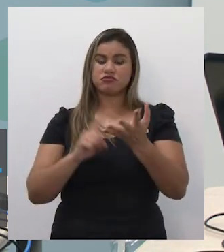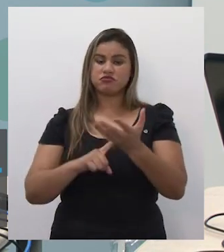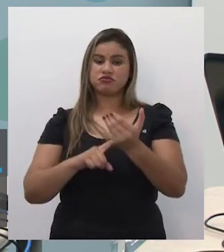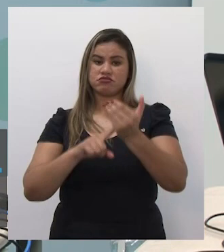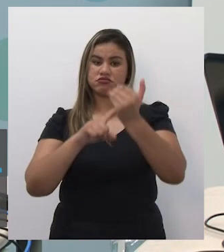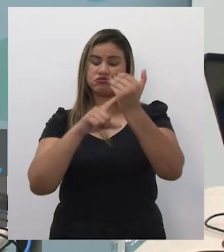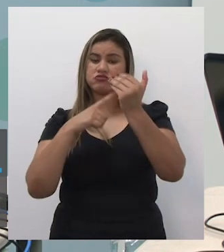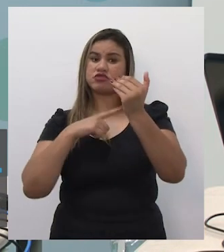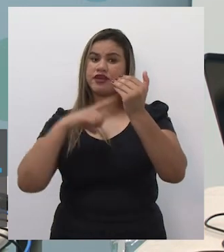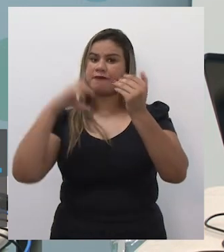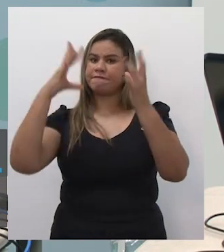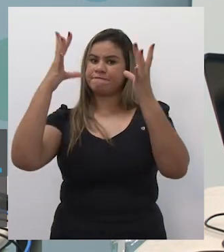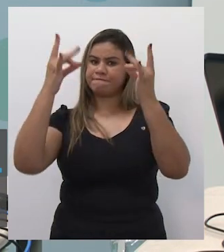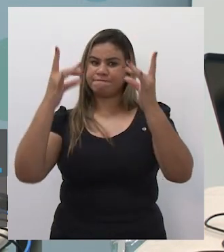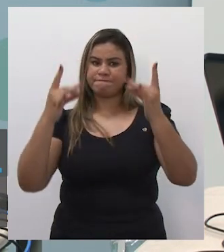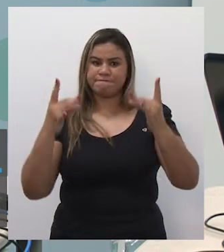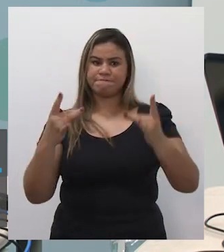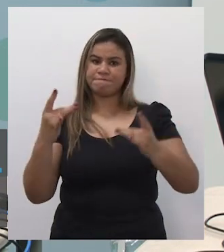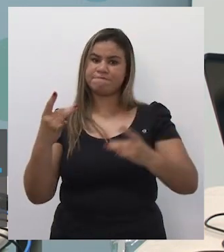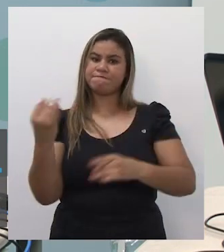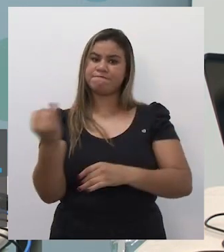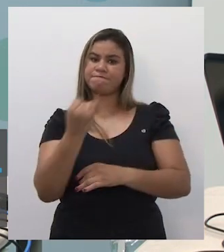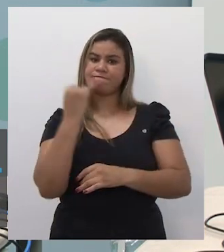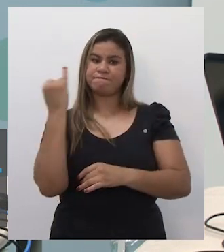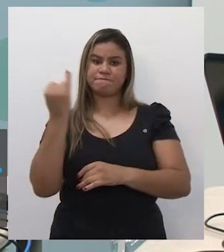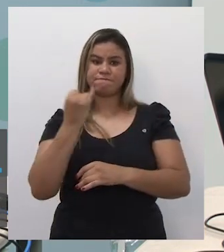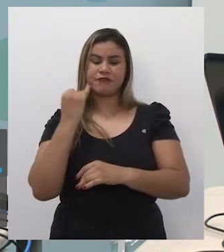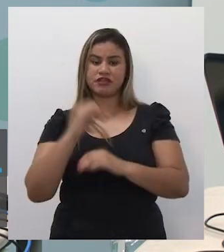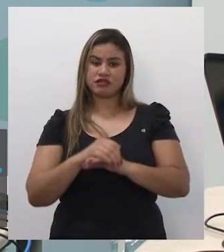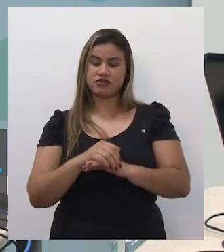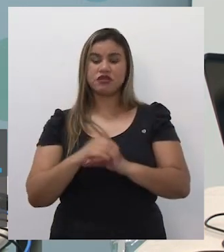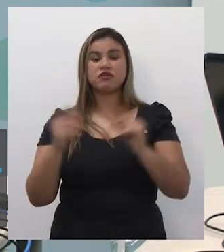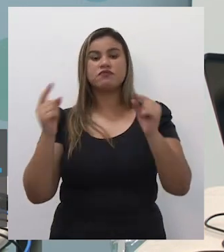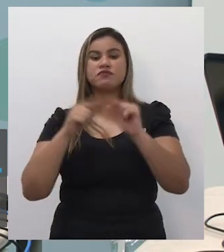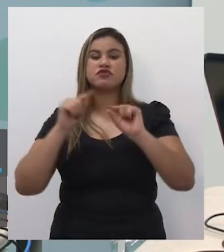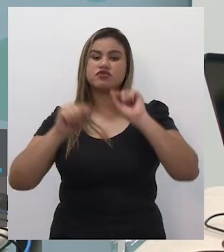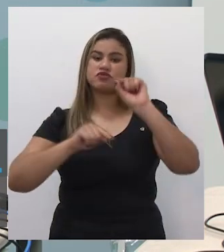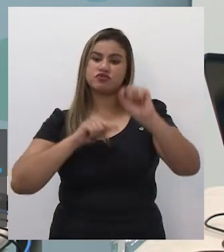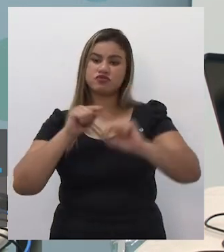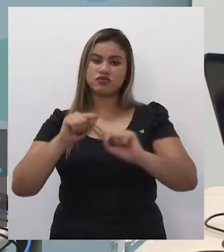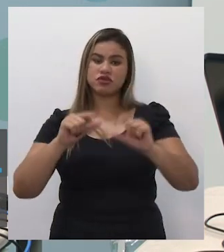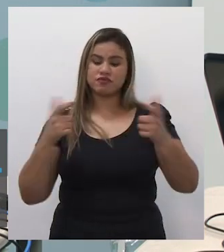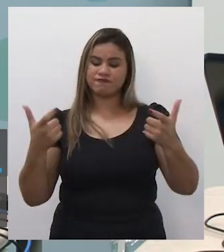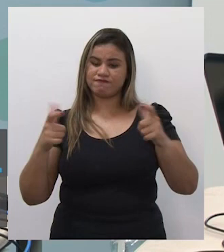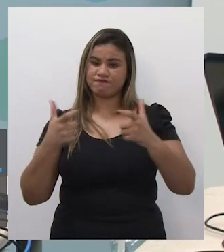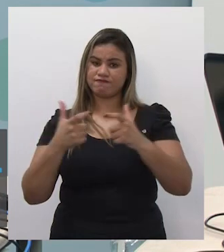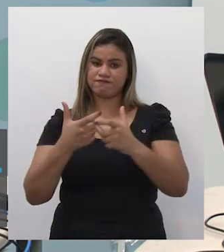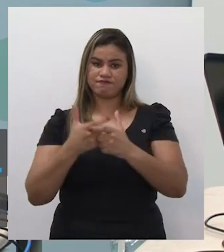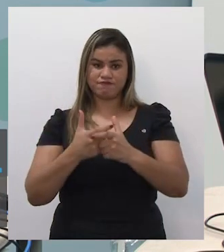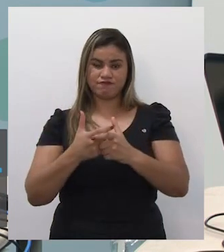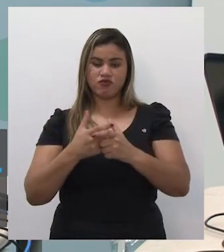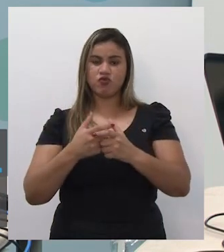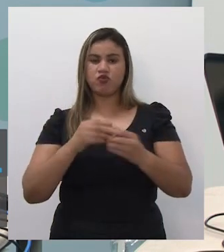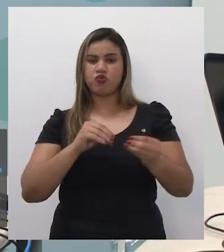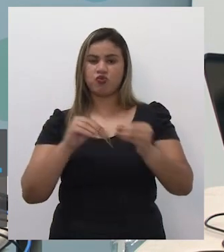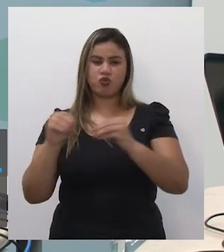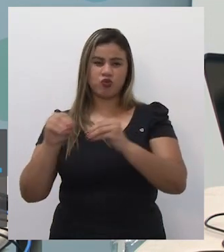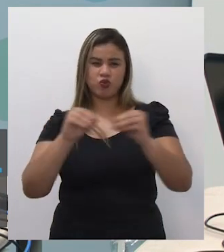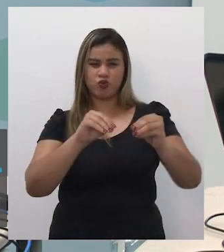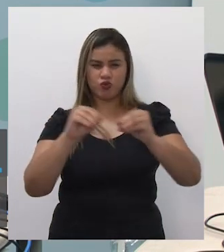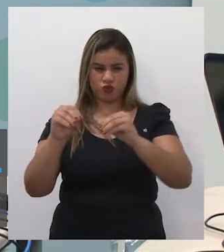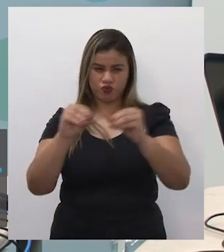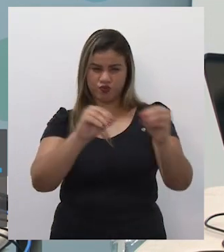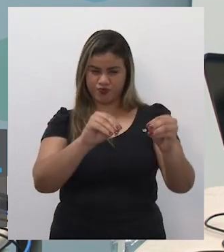algumas características muito interessantes, né? Entre elas, a diminuição de espaços geográficos, né? O deslocamento, nós estamos